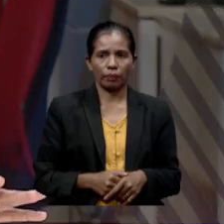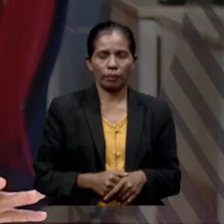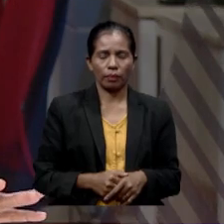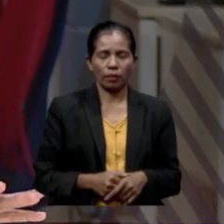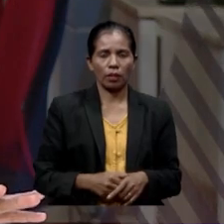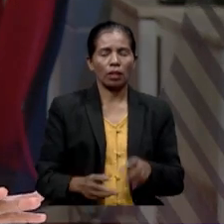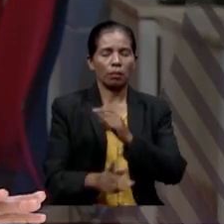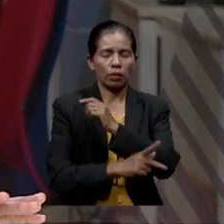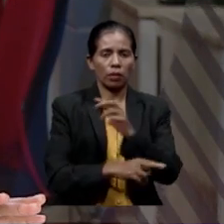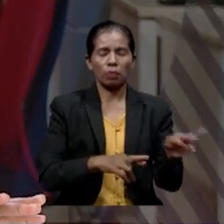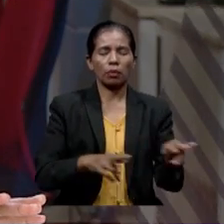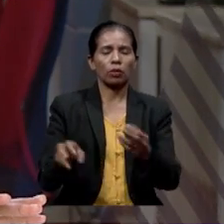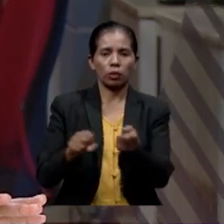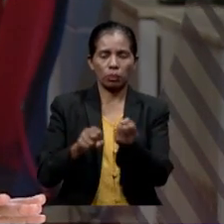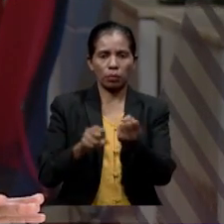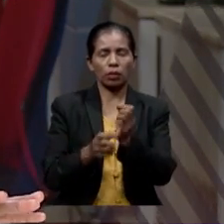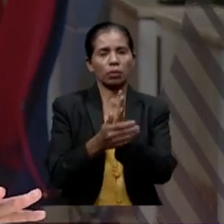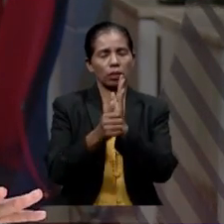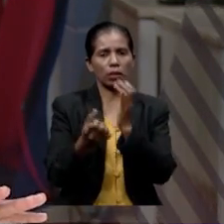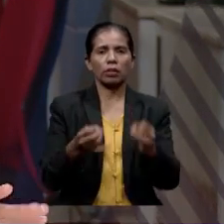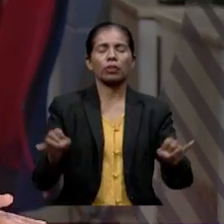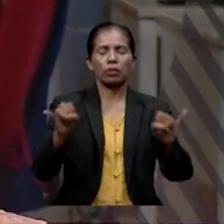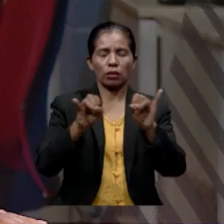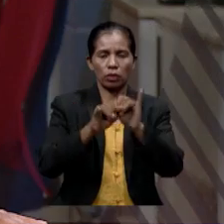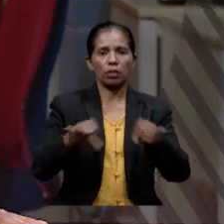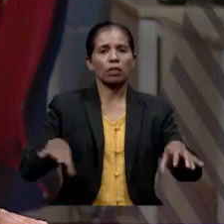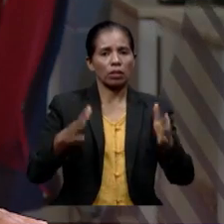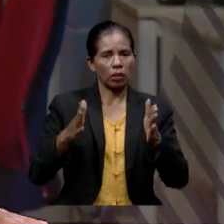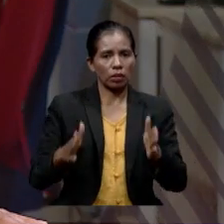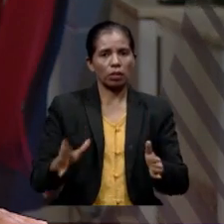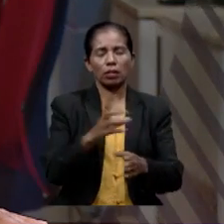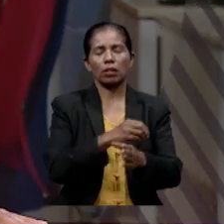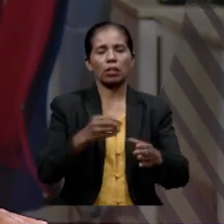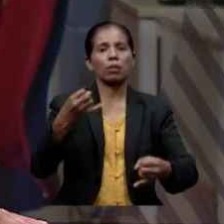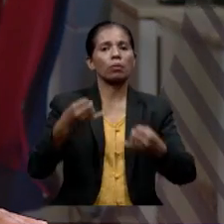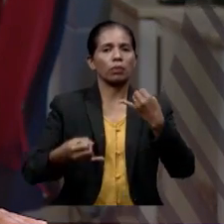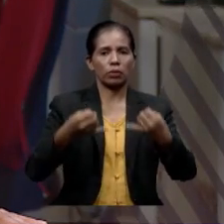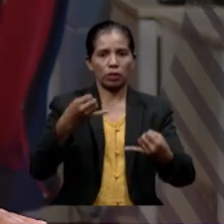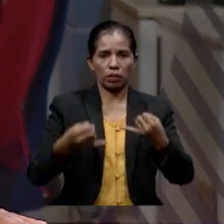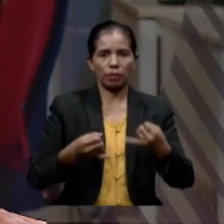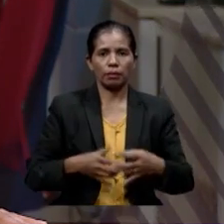Portugal pronto reforça capacitação institucional no recurso humano e área justiça.